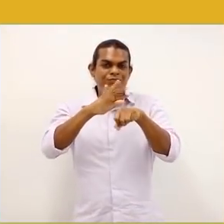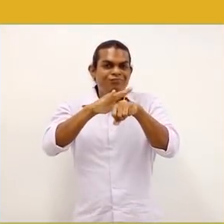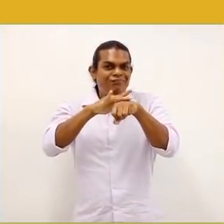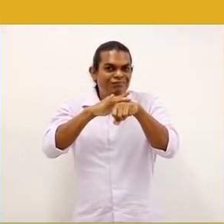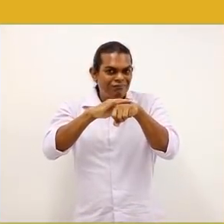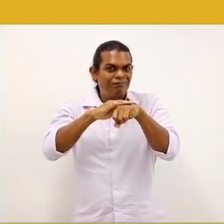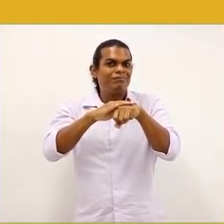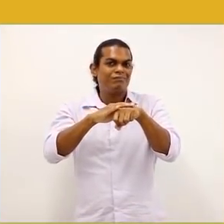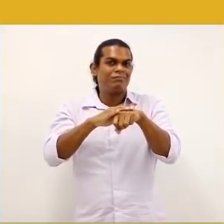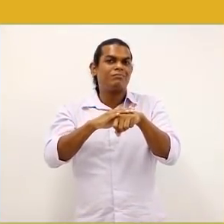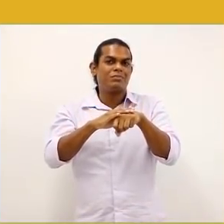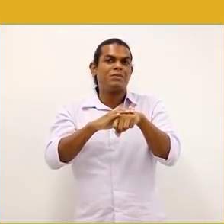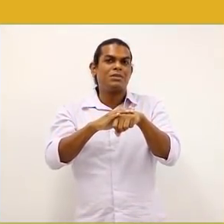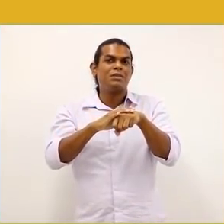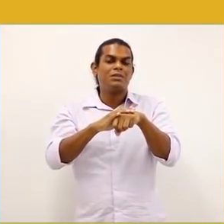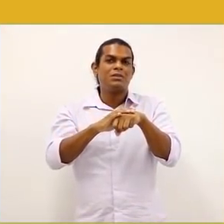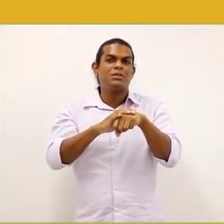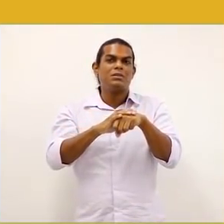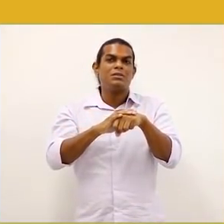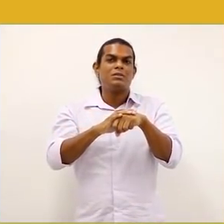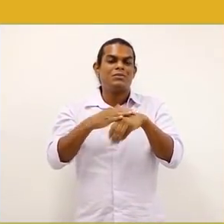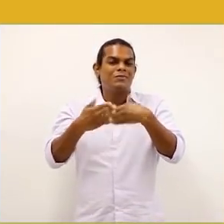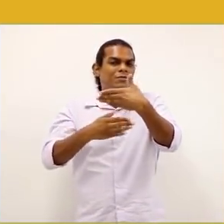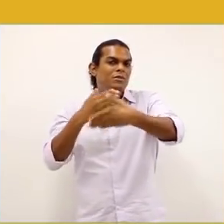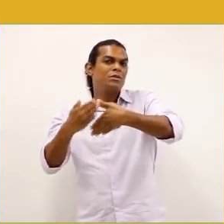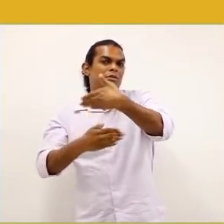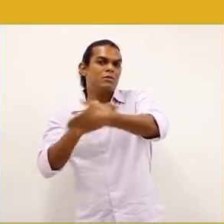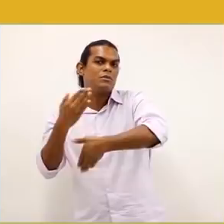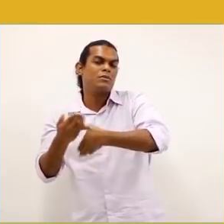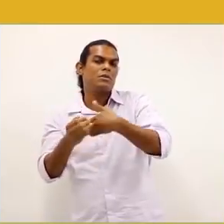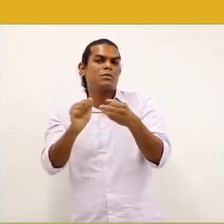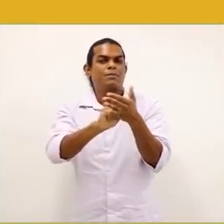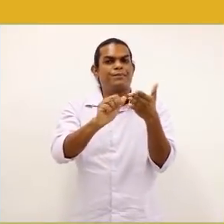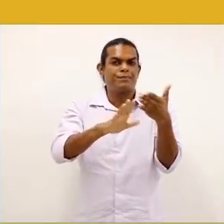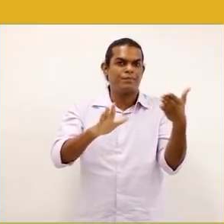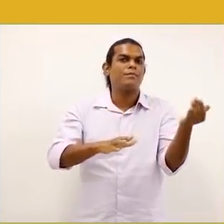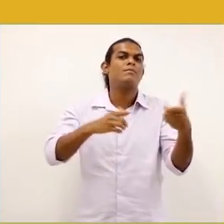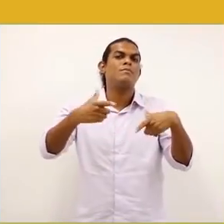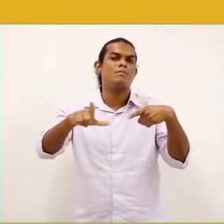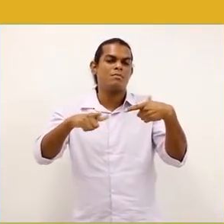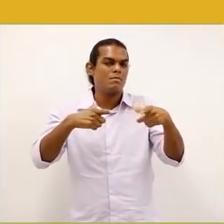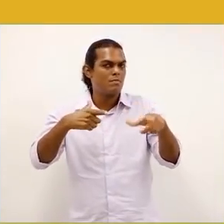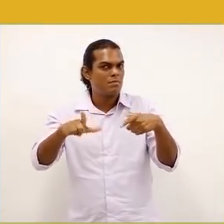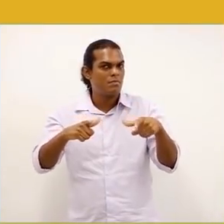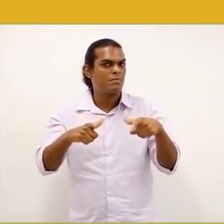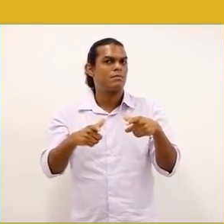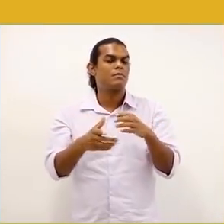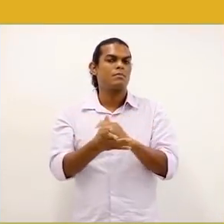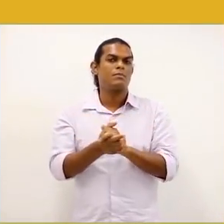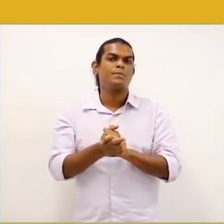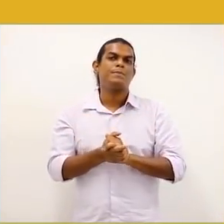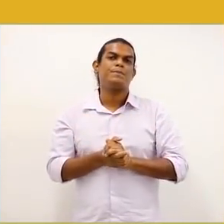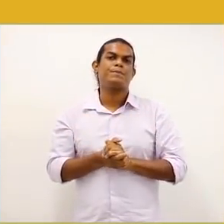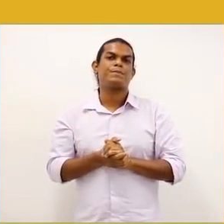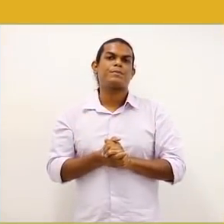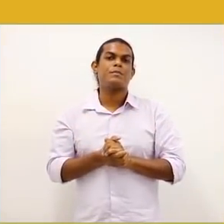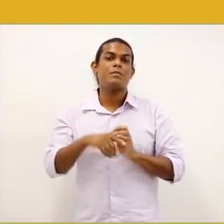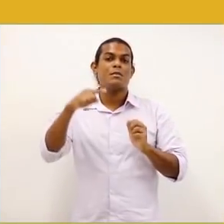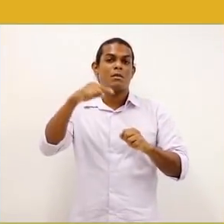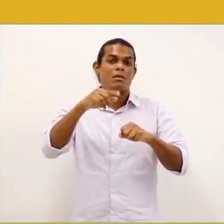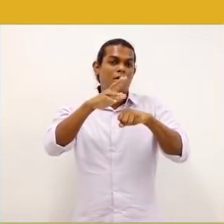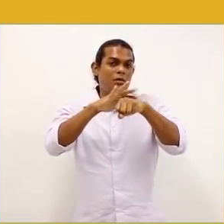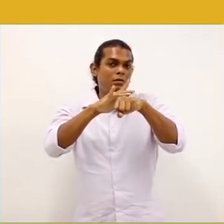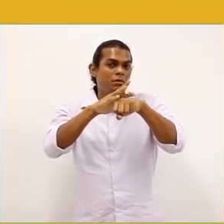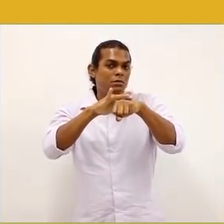produzida ou desencadeada pelo exercício do trabalho peculiar. O exercício do trabalho, note bem, a doença